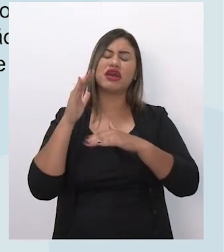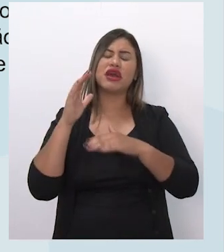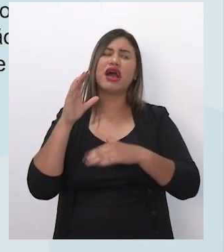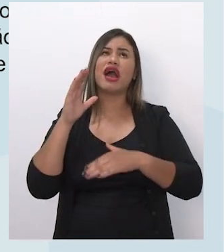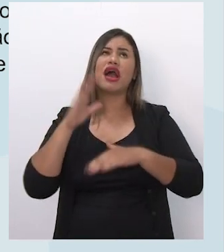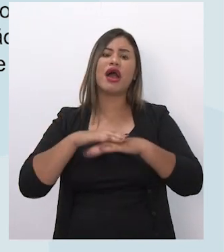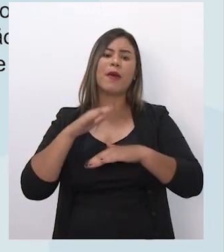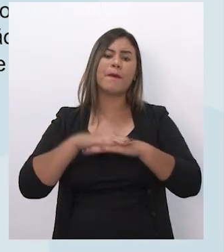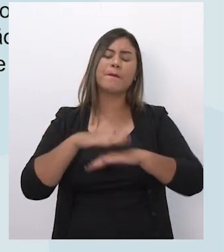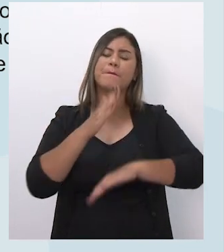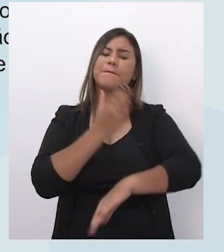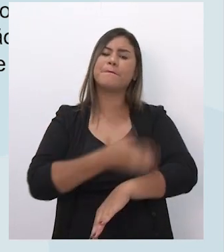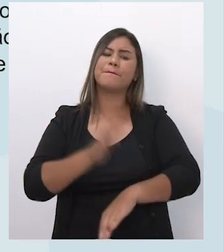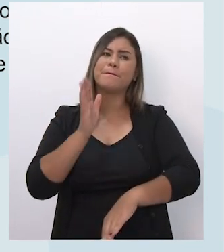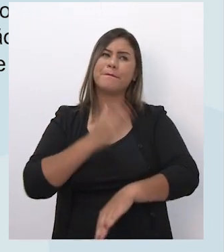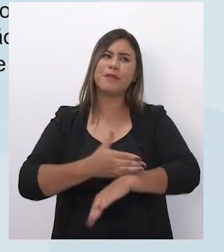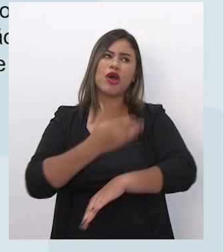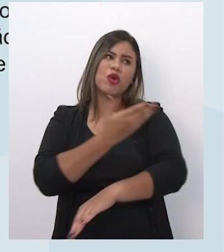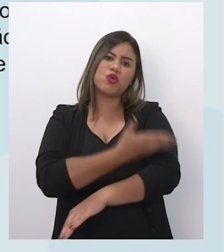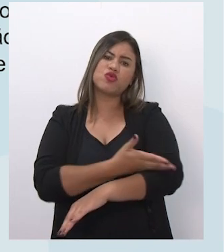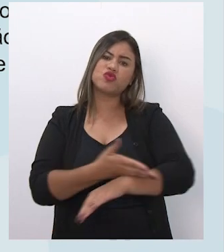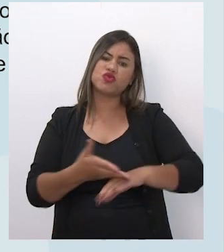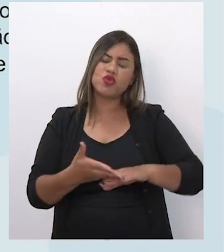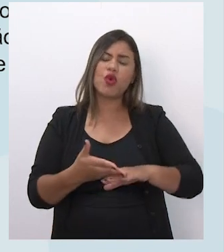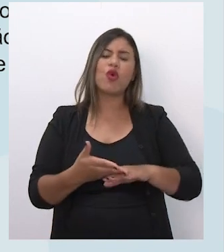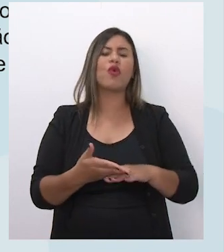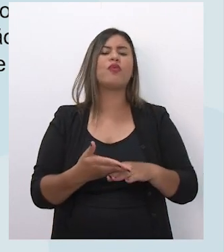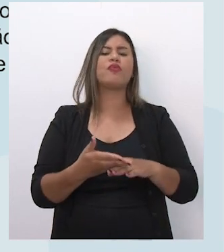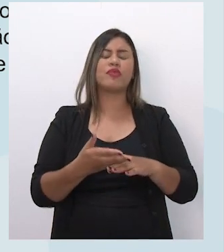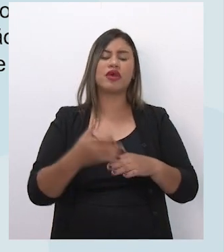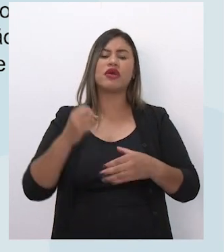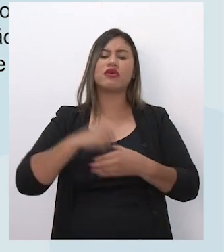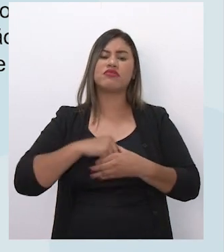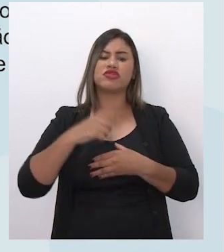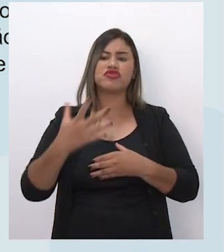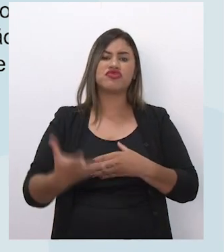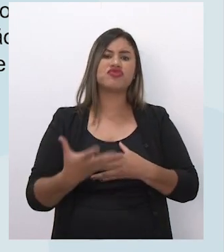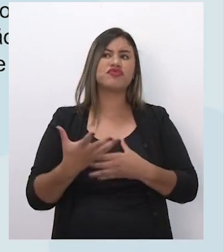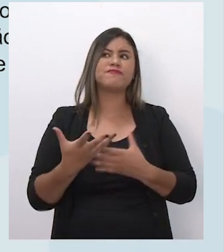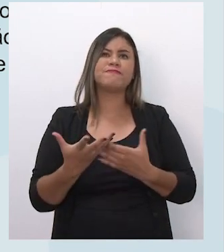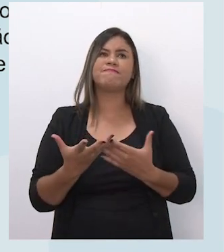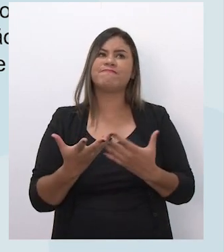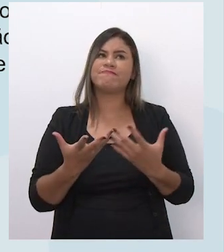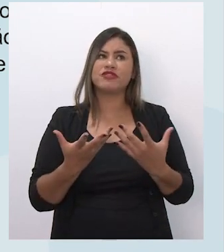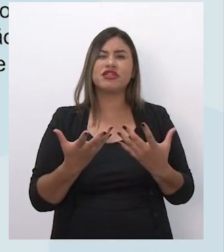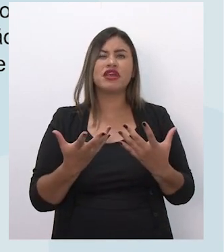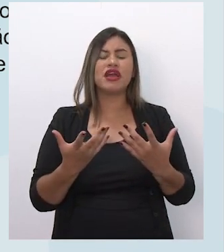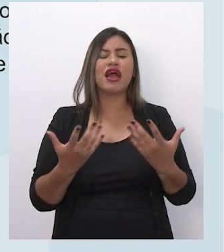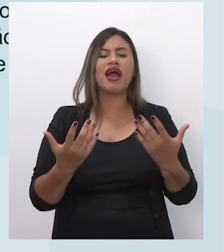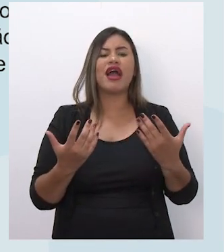uma prática, né? Ou seja, é um fazer, uma atitude de nobreza, no sentido de comparar sempre